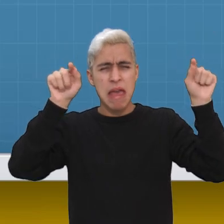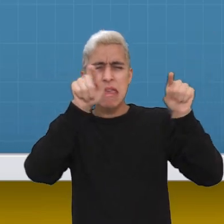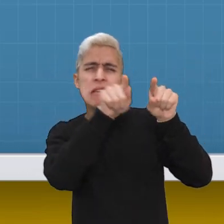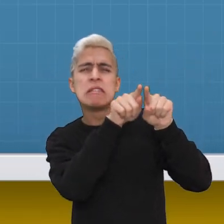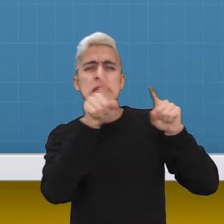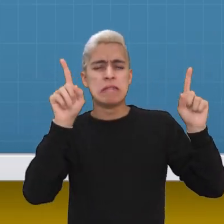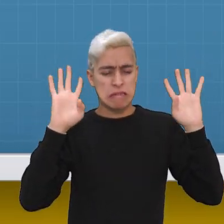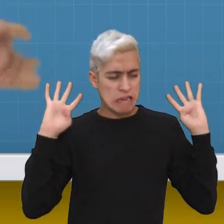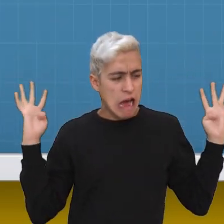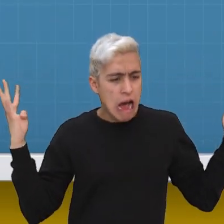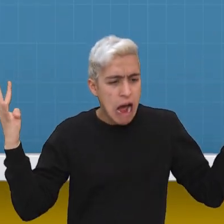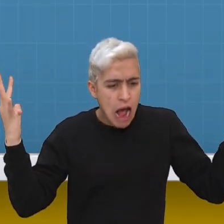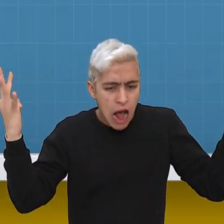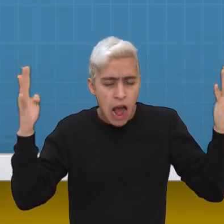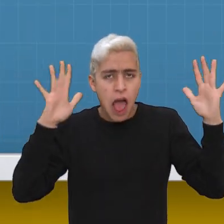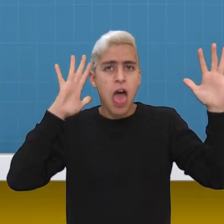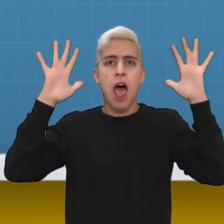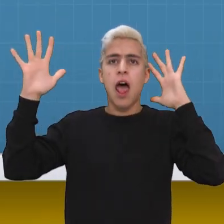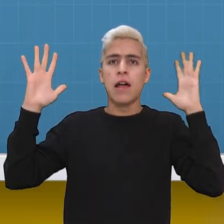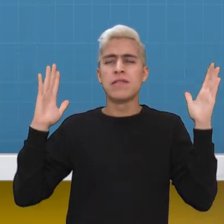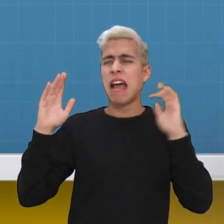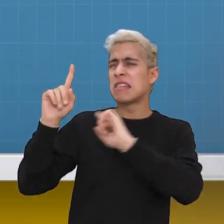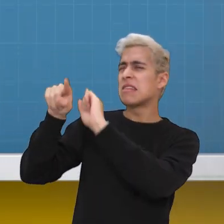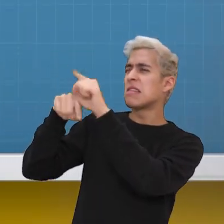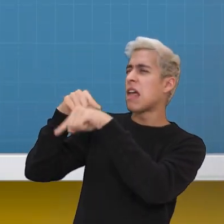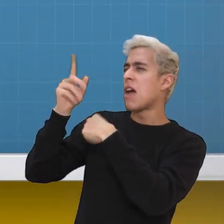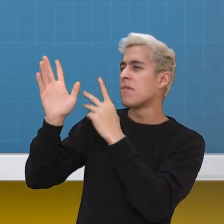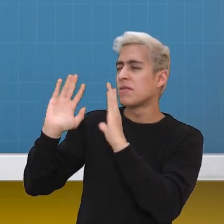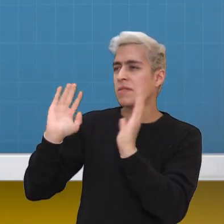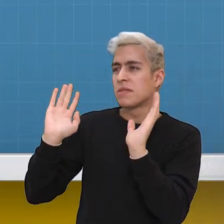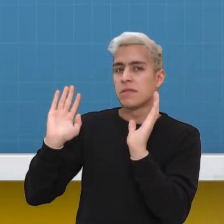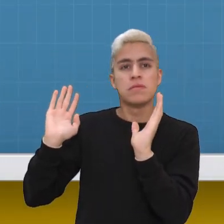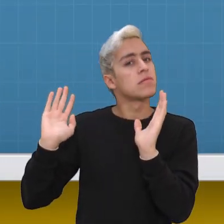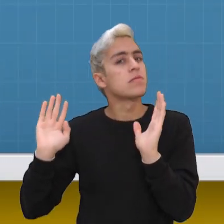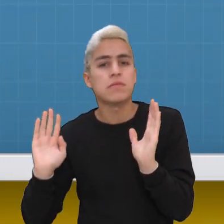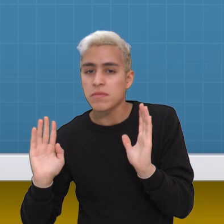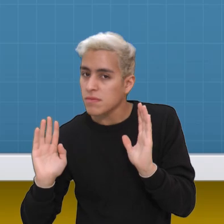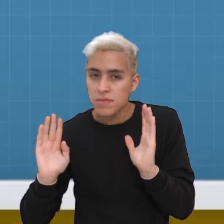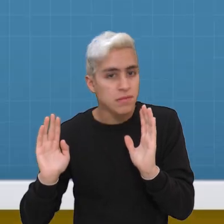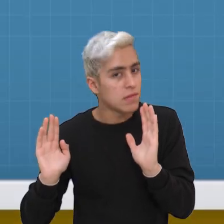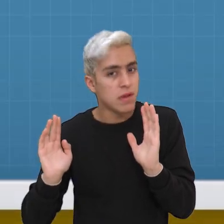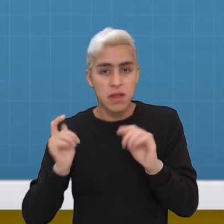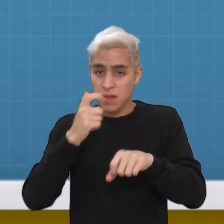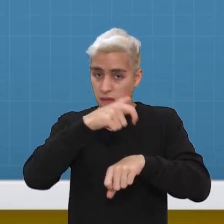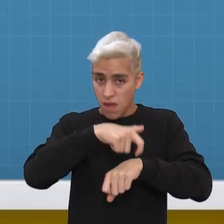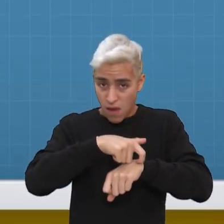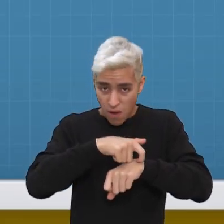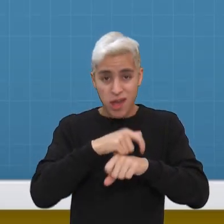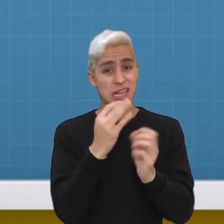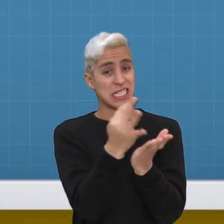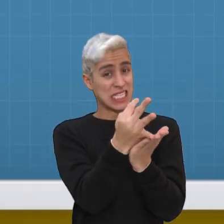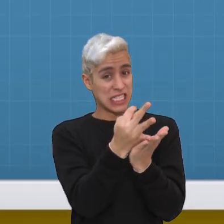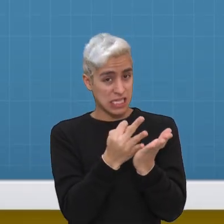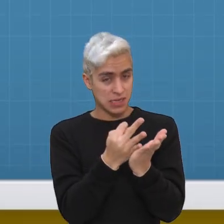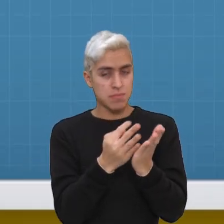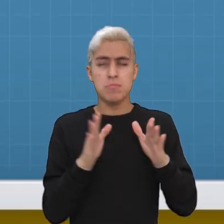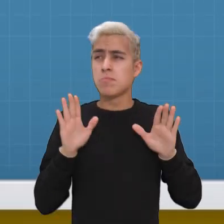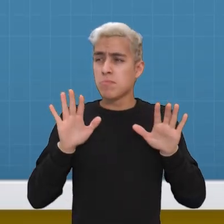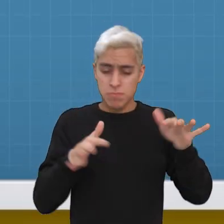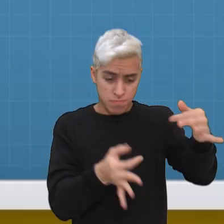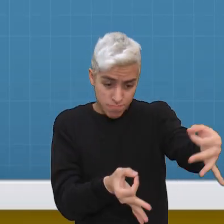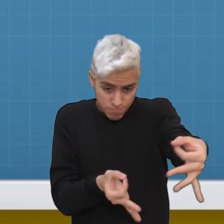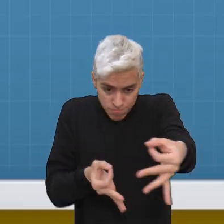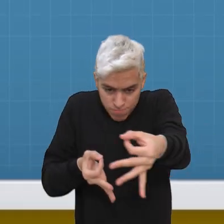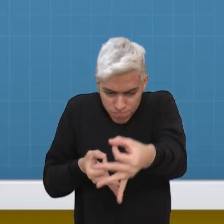ter irmão, todo mundo aqui na minha volta. Ah, não, depois eu pego. Não. Eu vou pegar o meu texto e eu